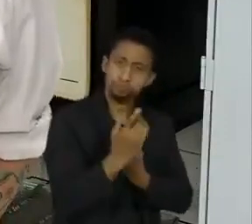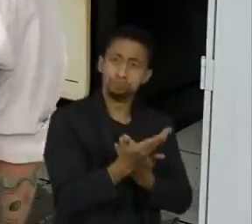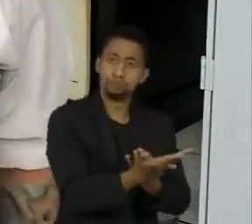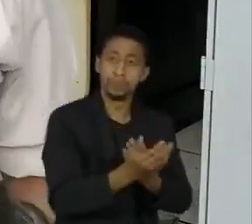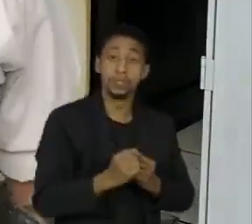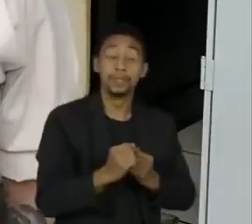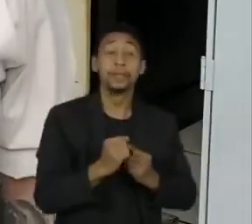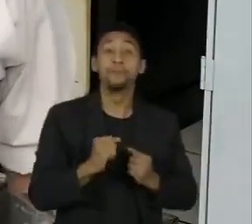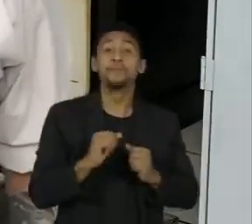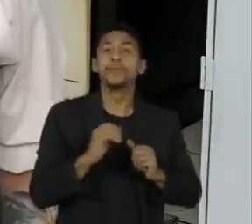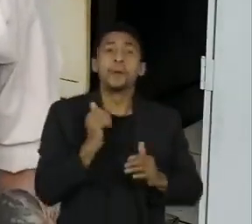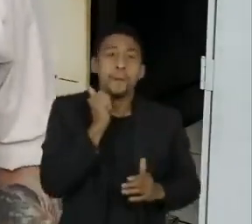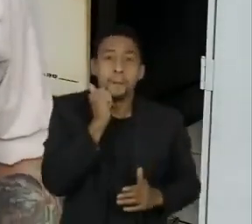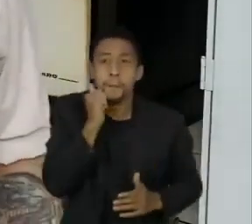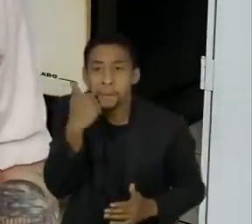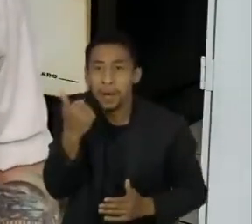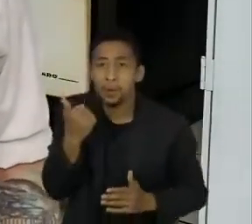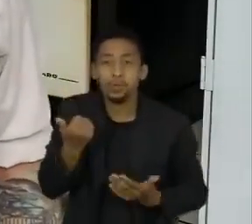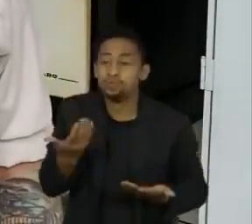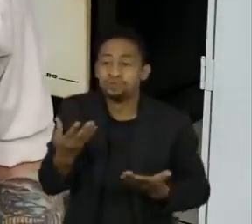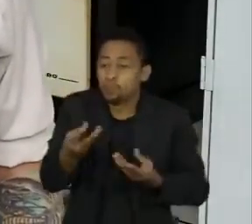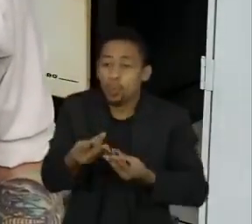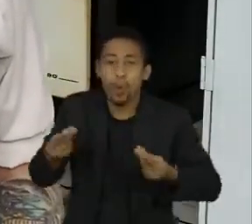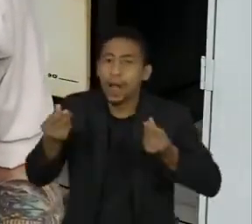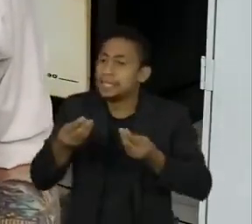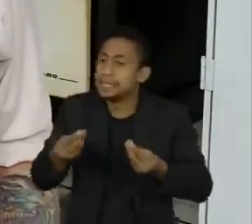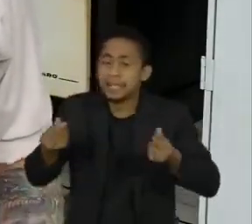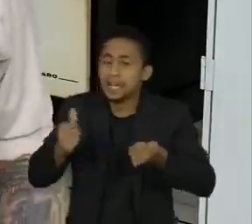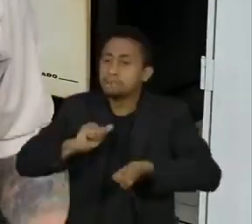diferencial desse pão é a qualidade.